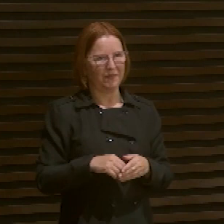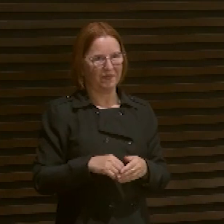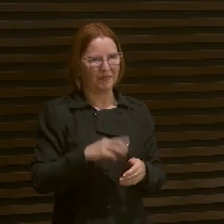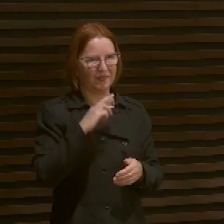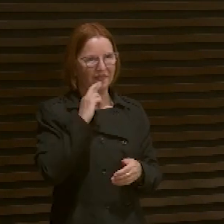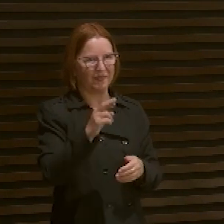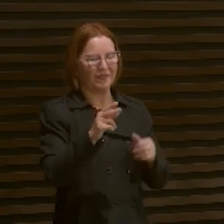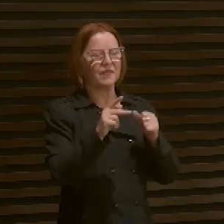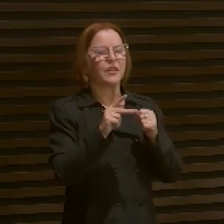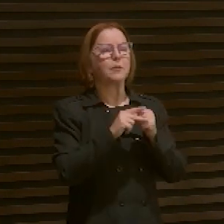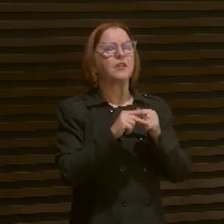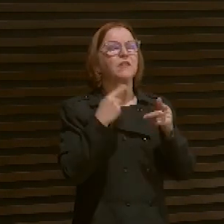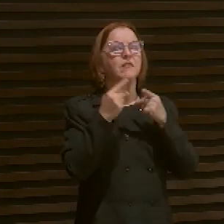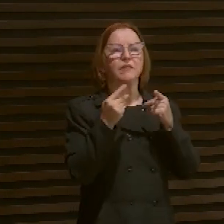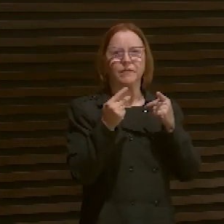Respondendo-lhe Pedro, disse,